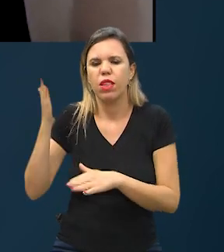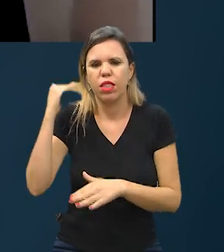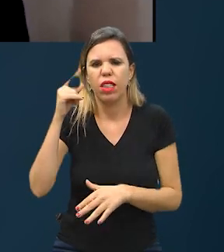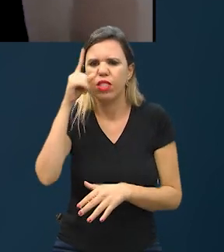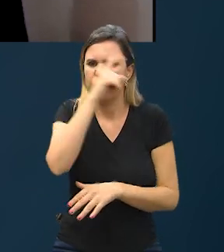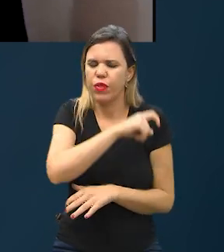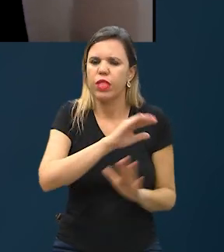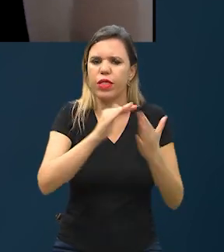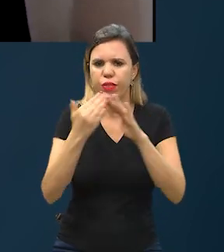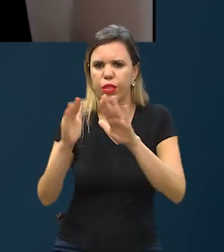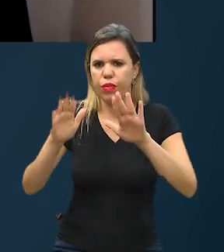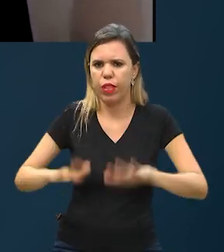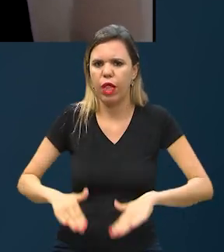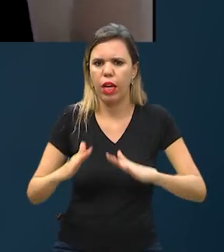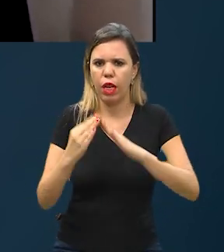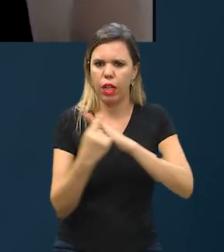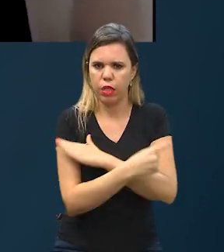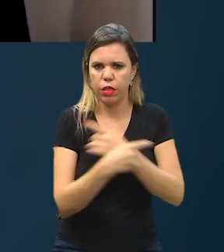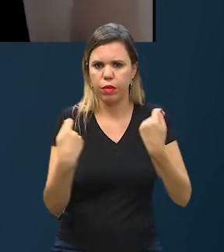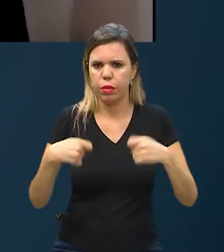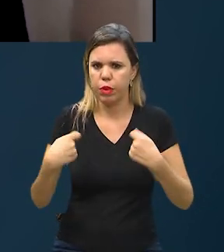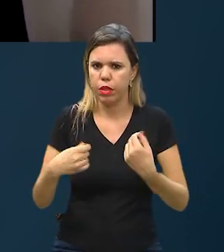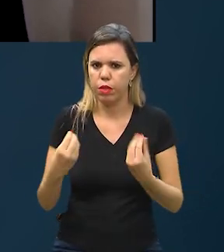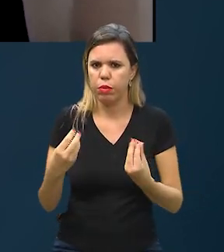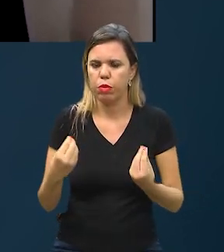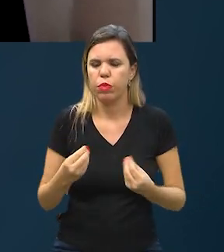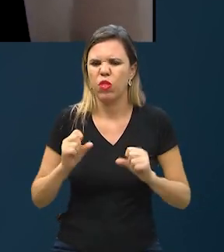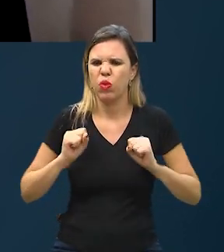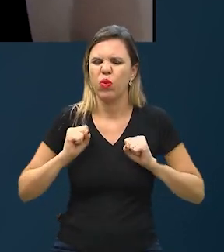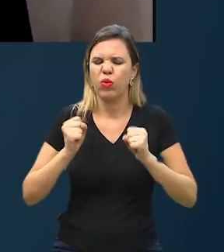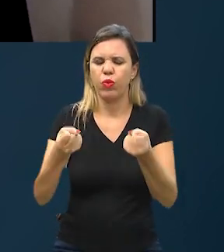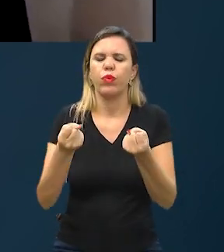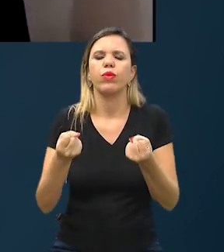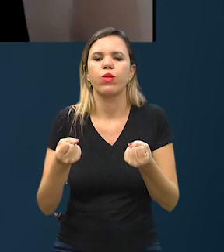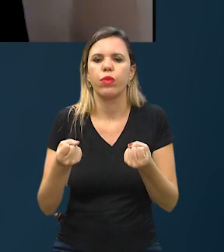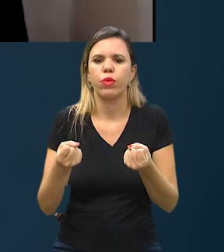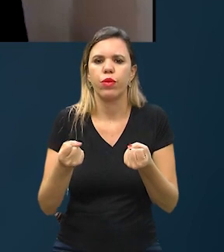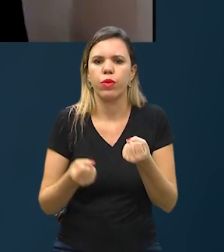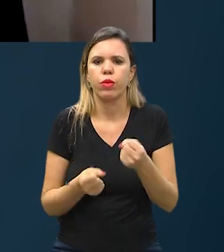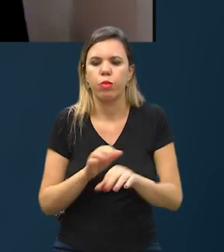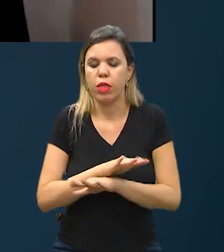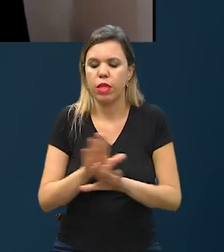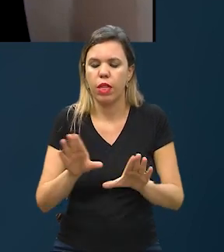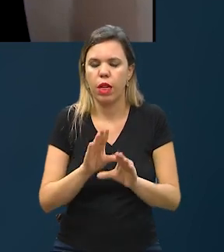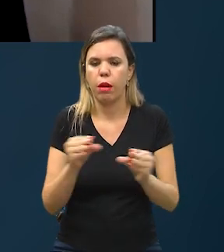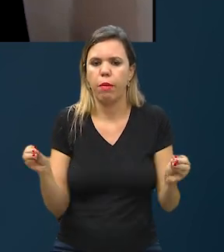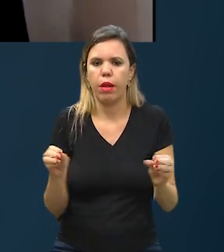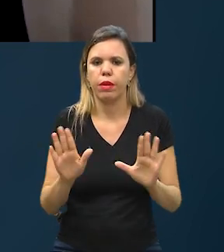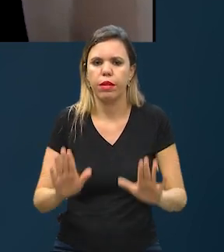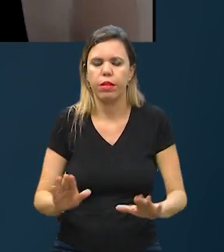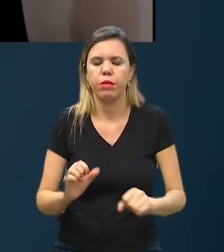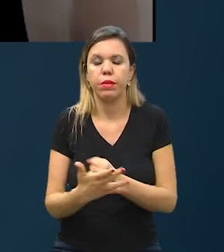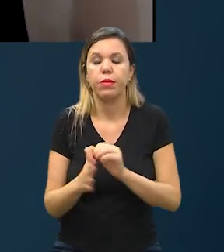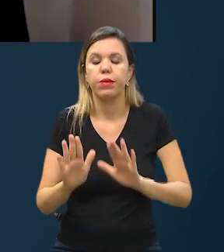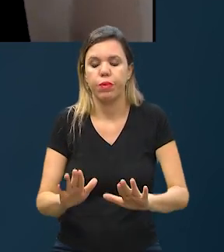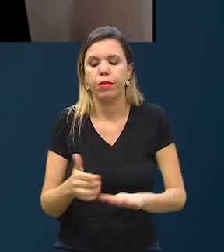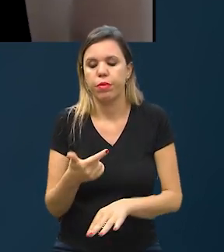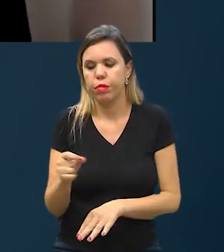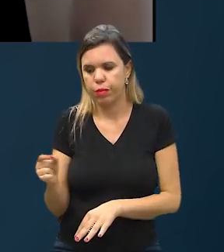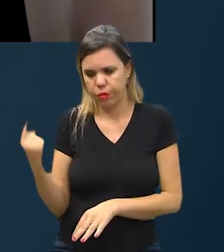difícil ficar em casa, mas é uma coisa que a gente precisa muito se esforçar para que isso acabe. Em